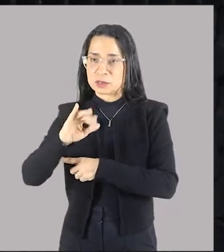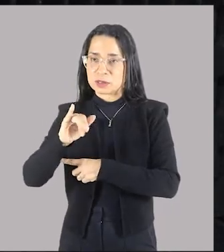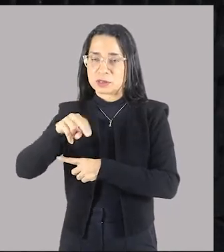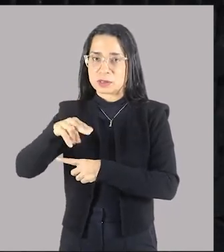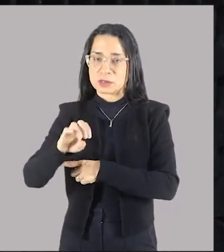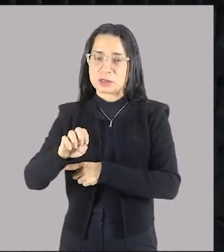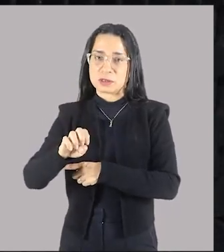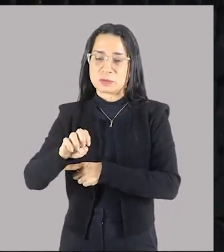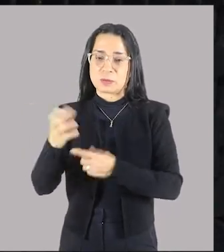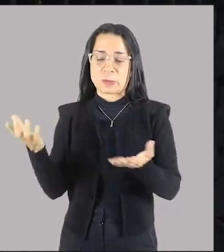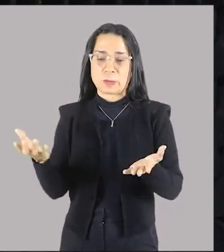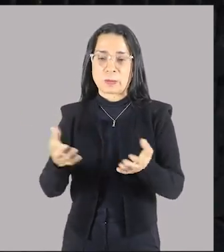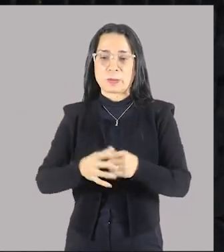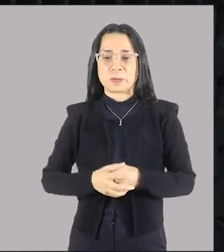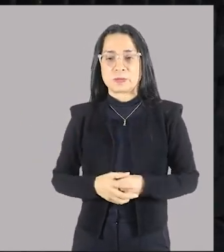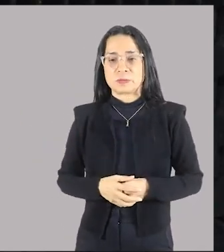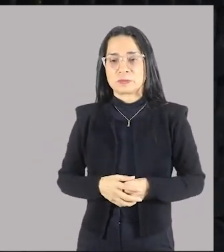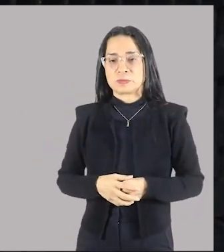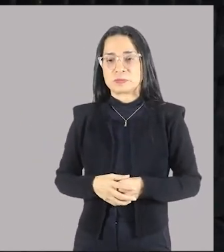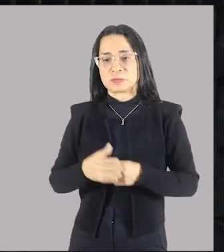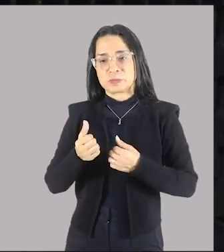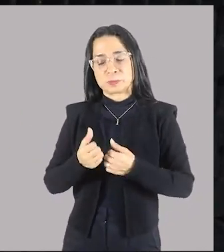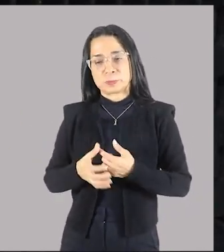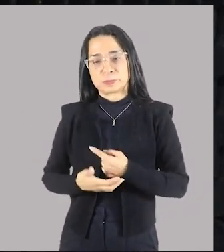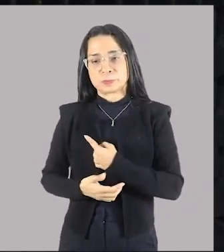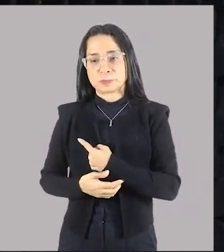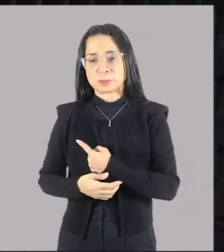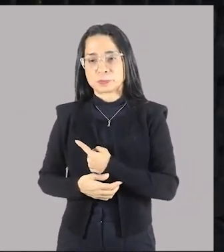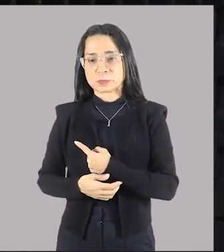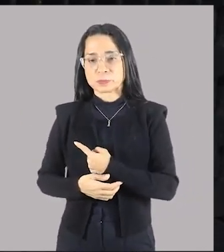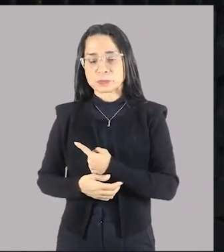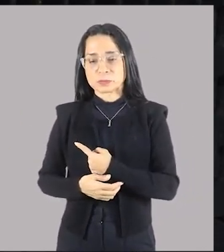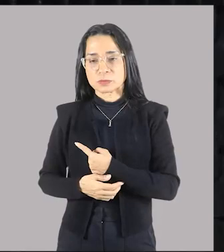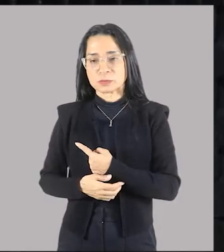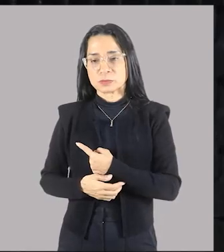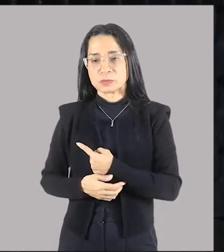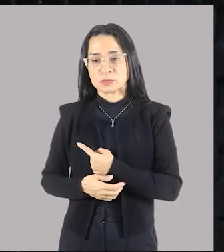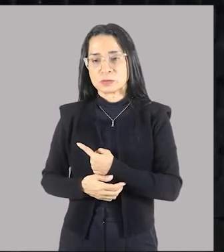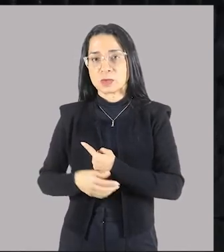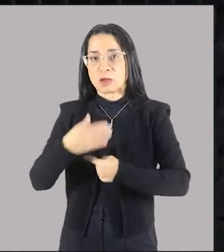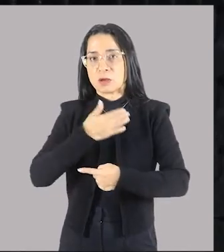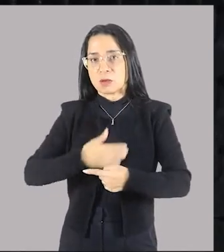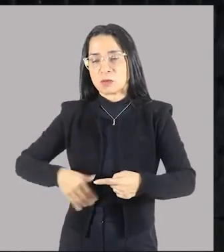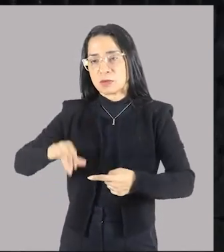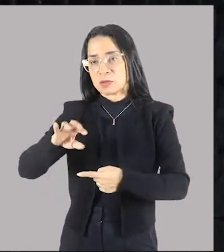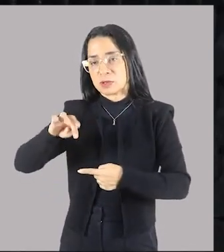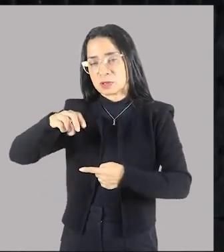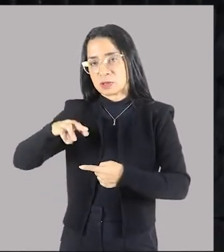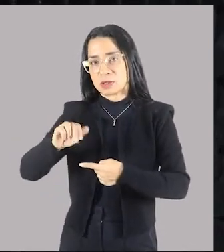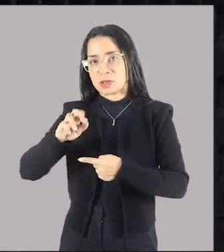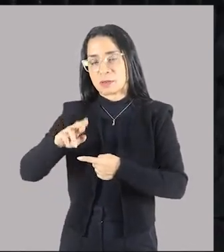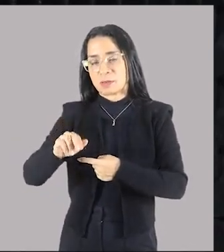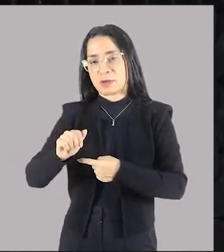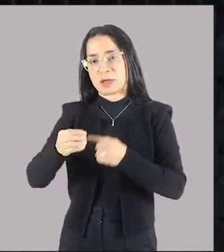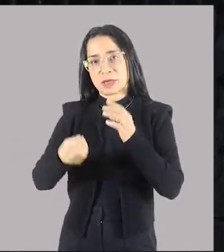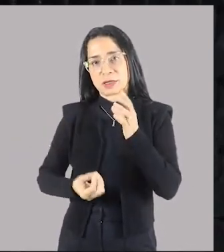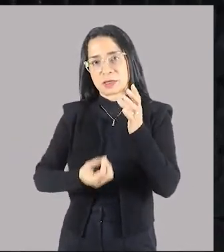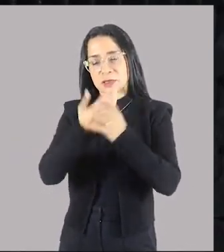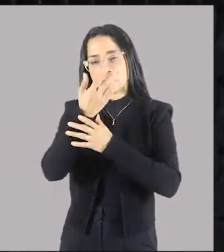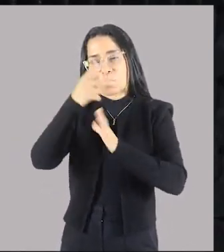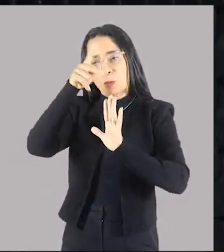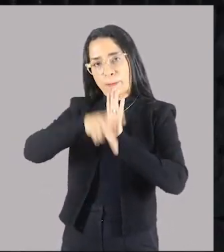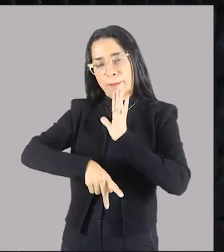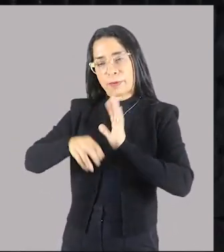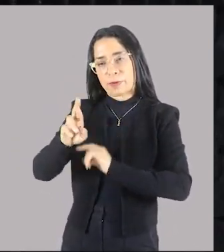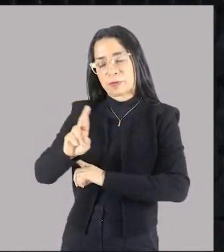falando, que substituiu o governo Collor. O governo Itamar criou o Plano Real. Fernando Henrique consolidou e se aproveitou muito bem, porque o plano veio